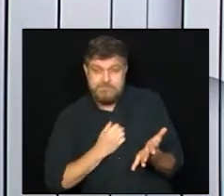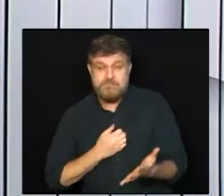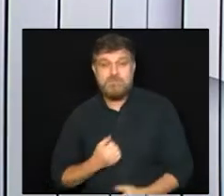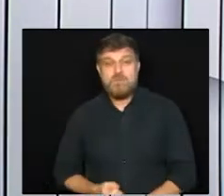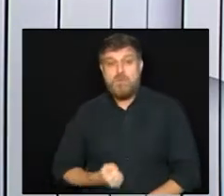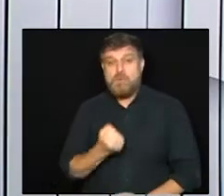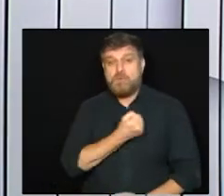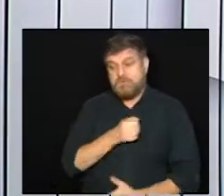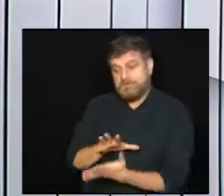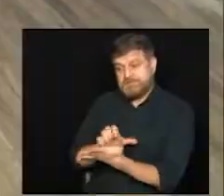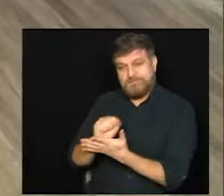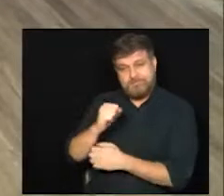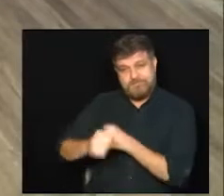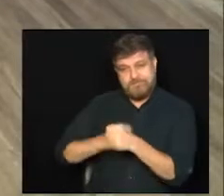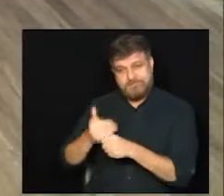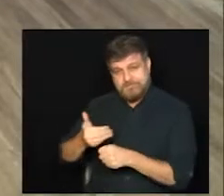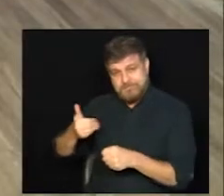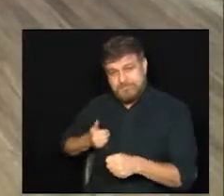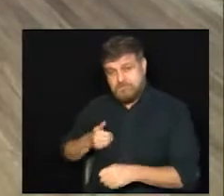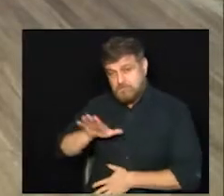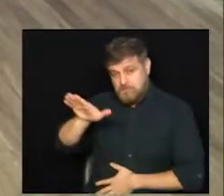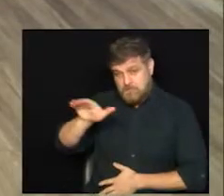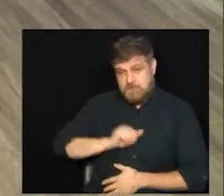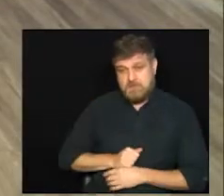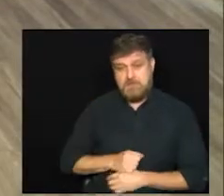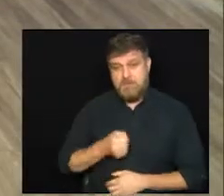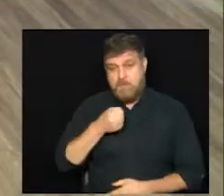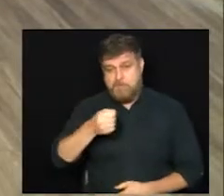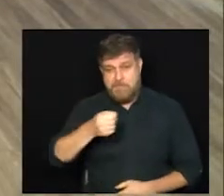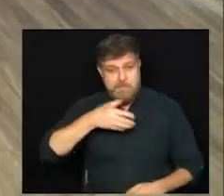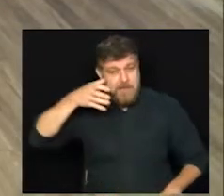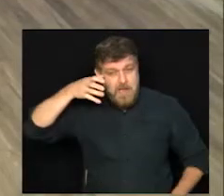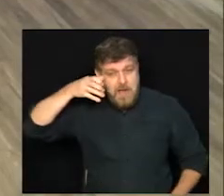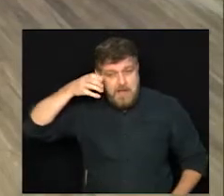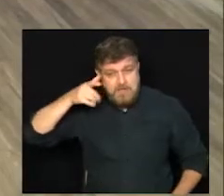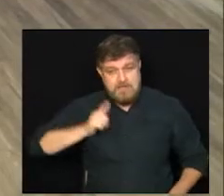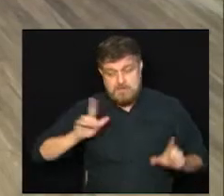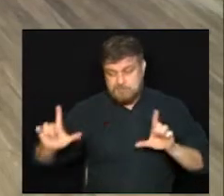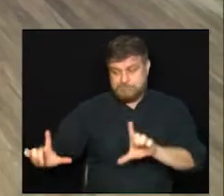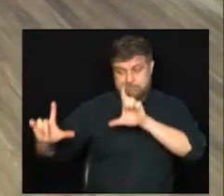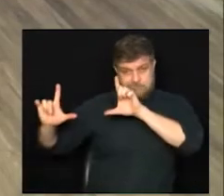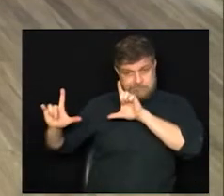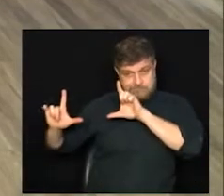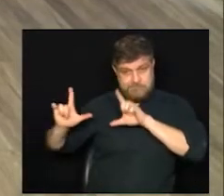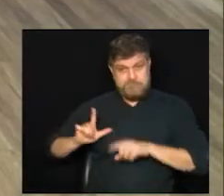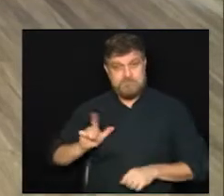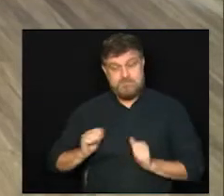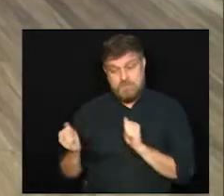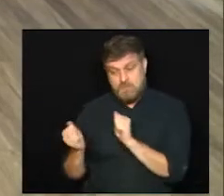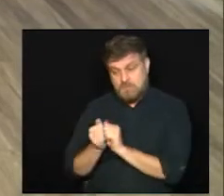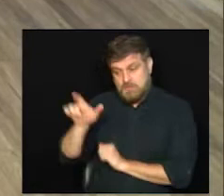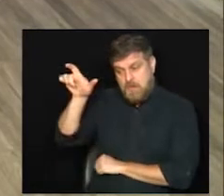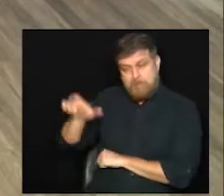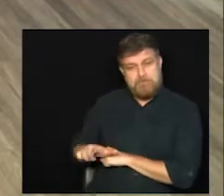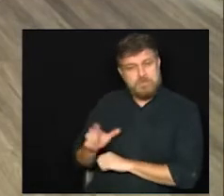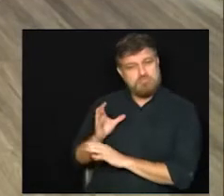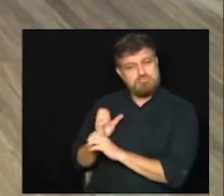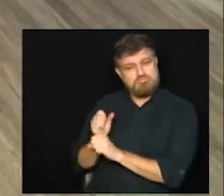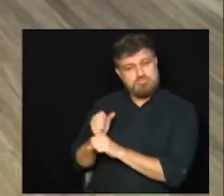do ano anterior, aciona o repórter André Aranha, que já está aqui na minha tela, ao lado de uma